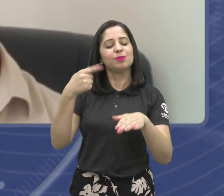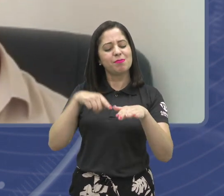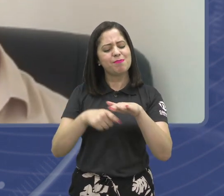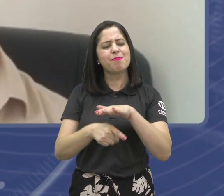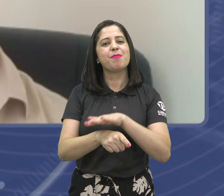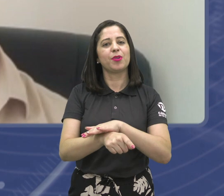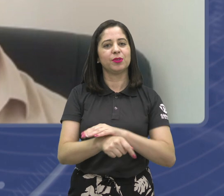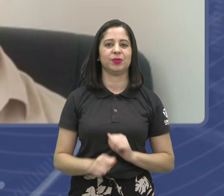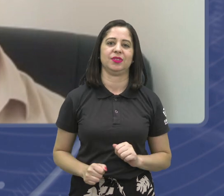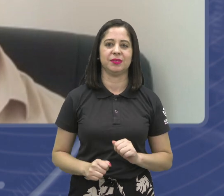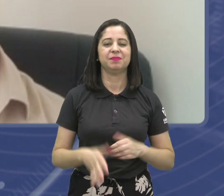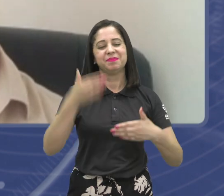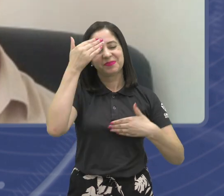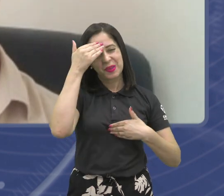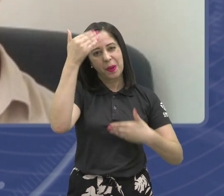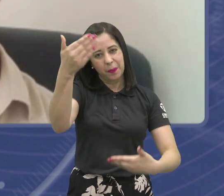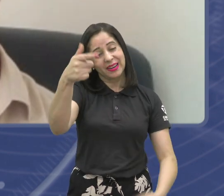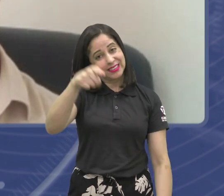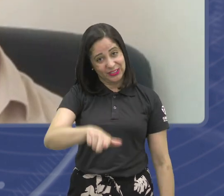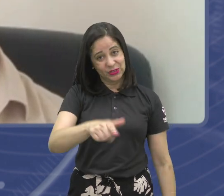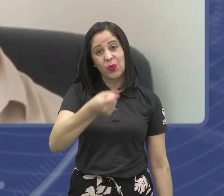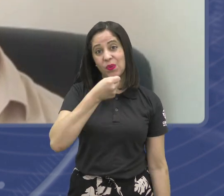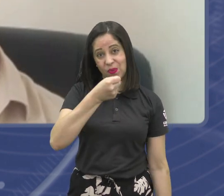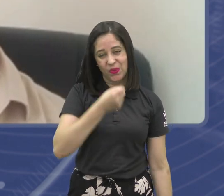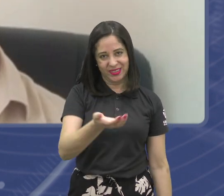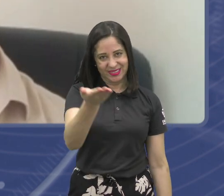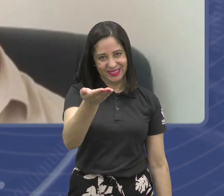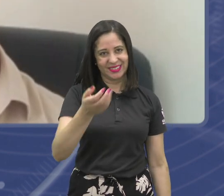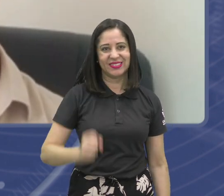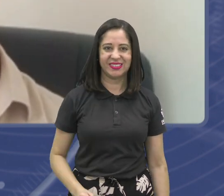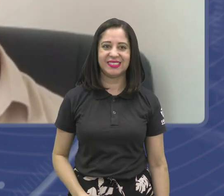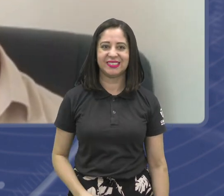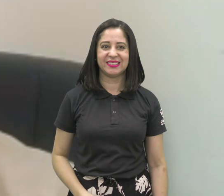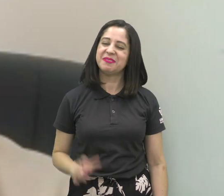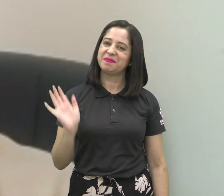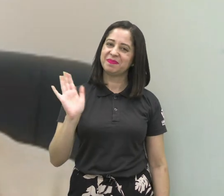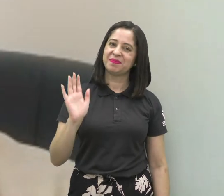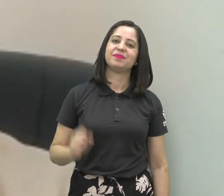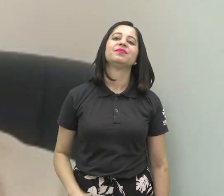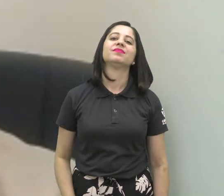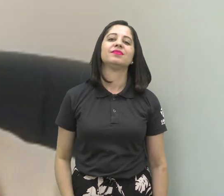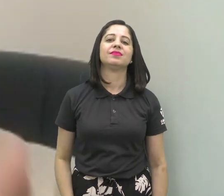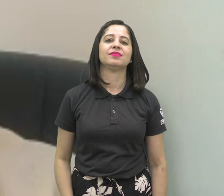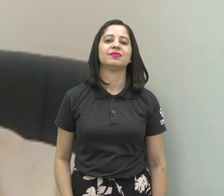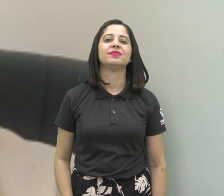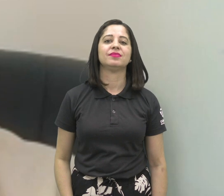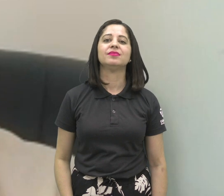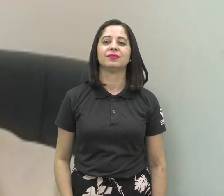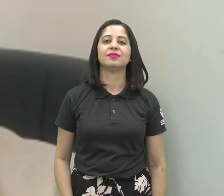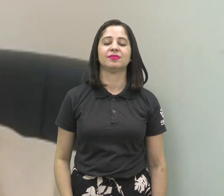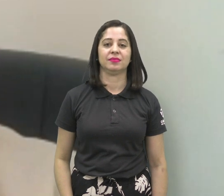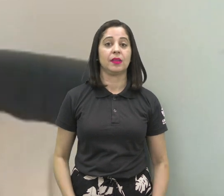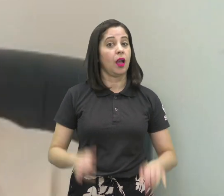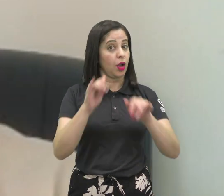Rafael, muito obrigada mais uma vez, viu, por ter participado aqui com a gente. Até a próxima. São 2 filmes que eu acho que seriam legais para